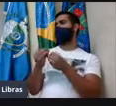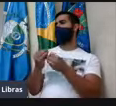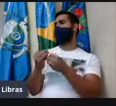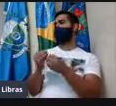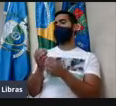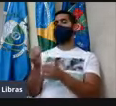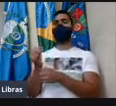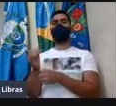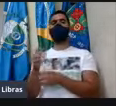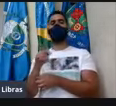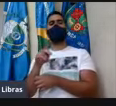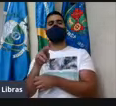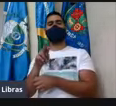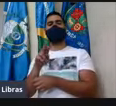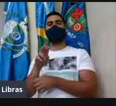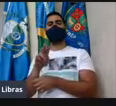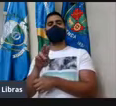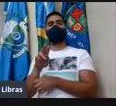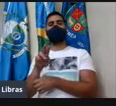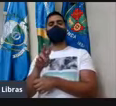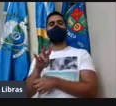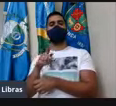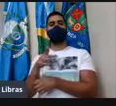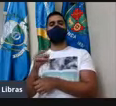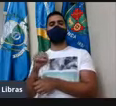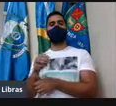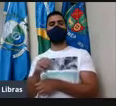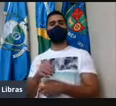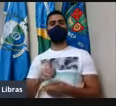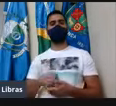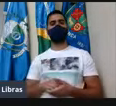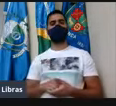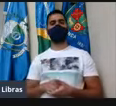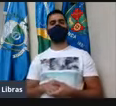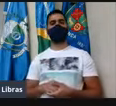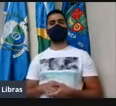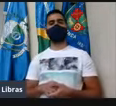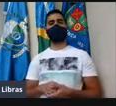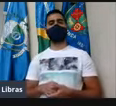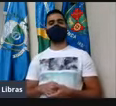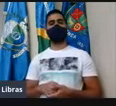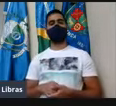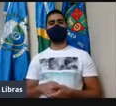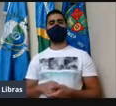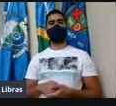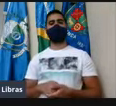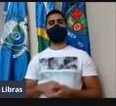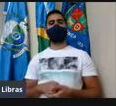Instituto de Previdência, até pelo fato de ser servidor público. E, Juarez,